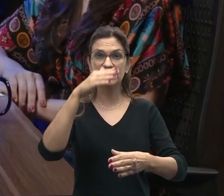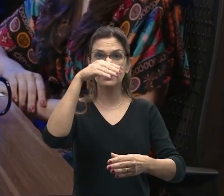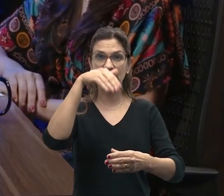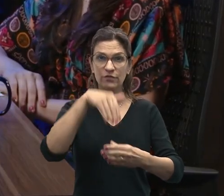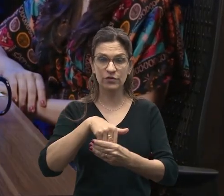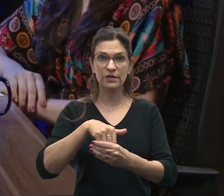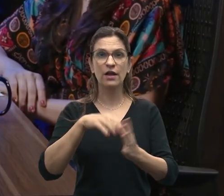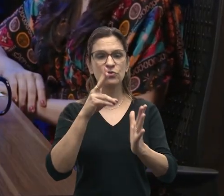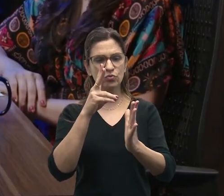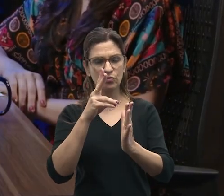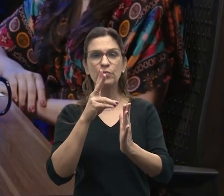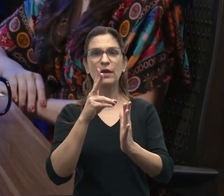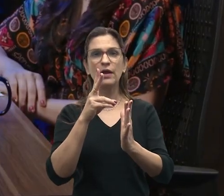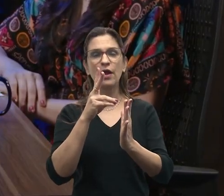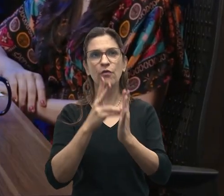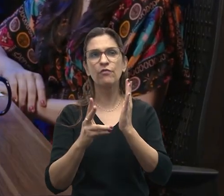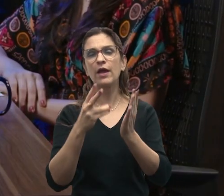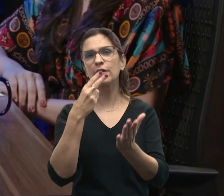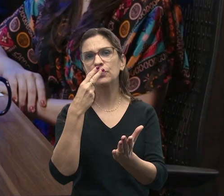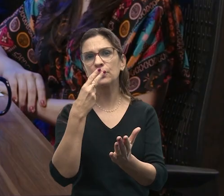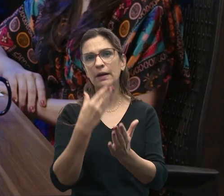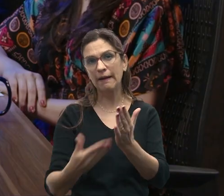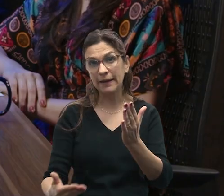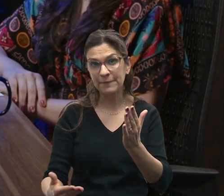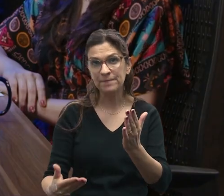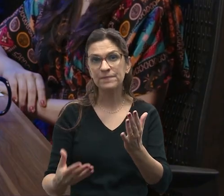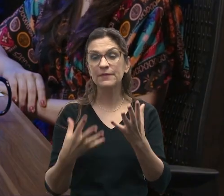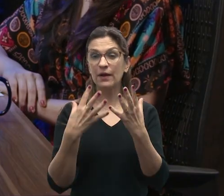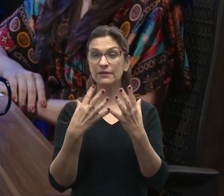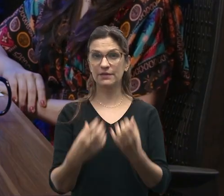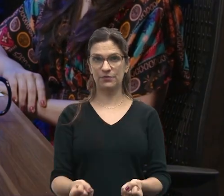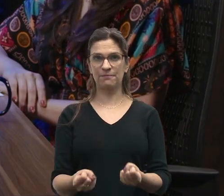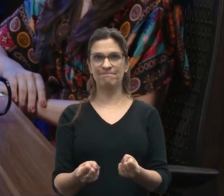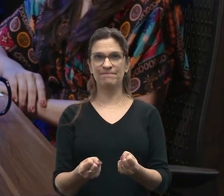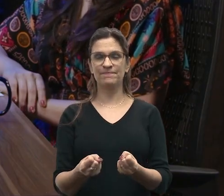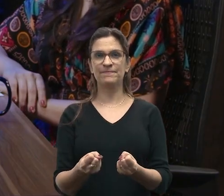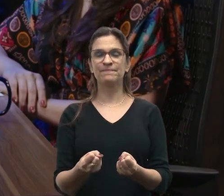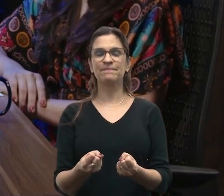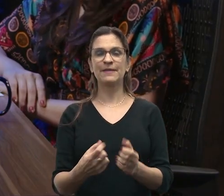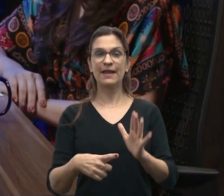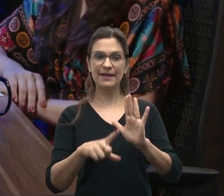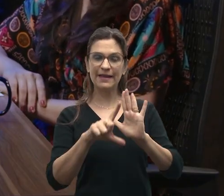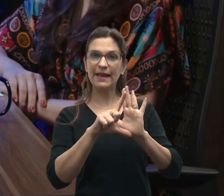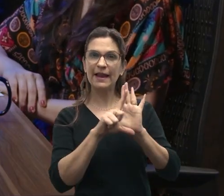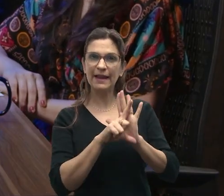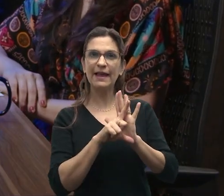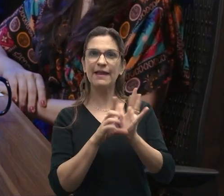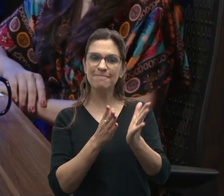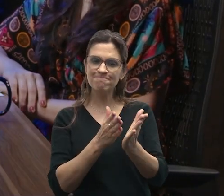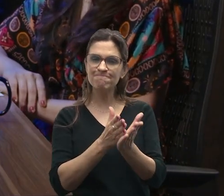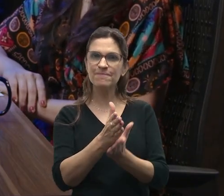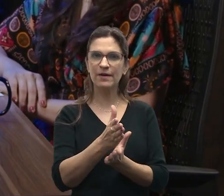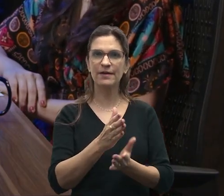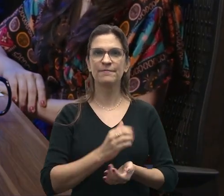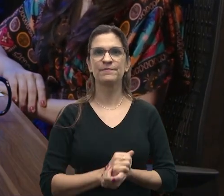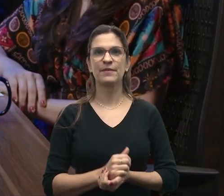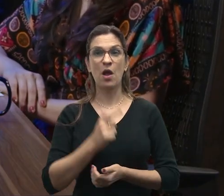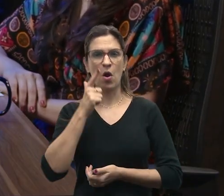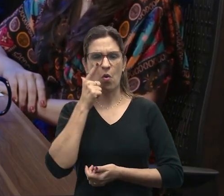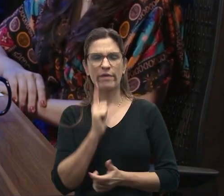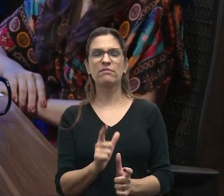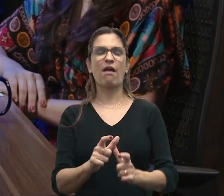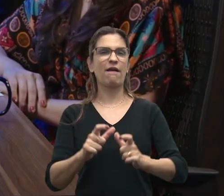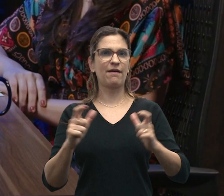derrubar o veto, porque ela vai implementar a lei. E então isso é uma grande conquista, mas não é uma conquista minha, é